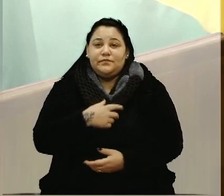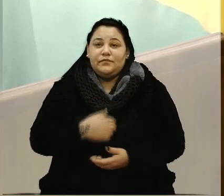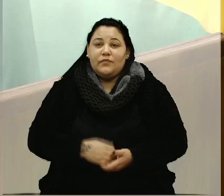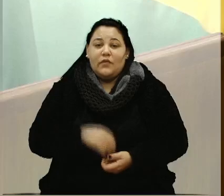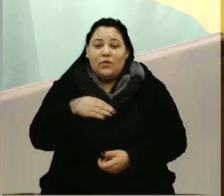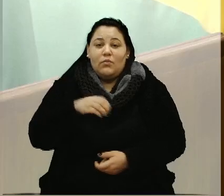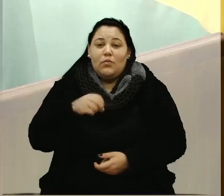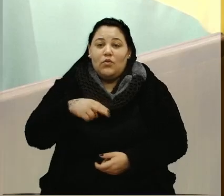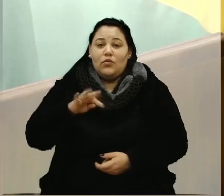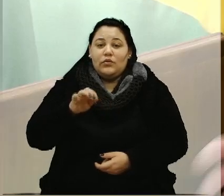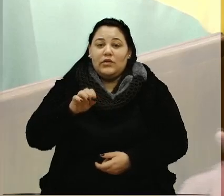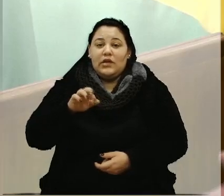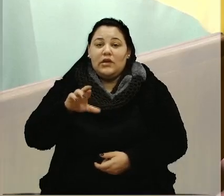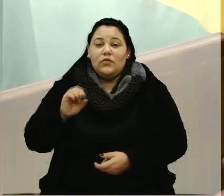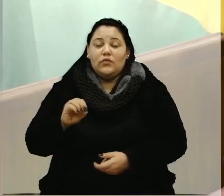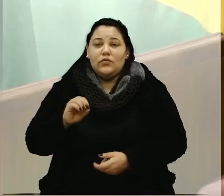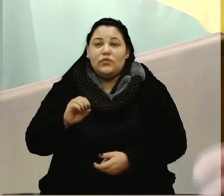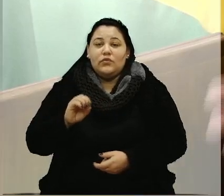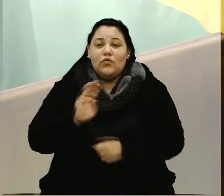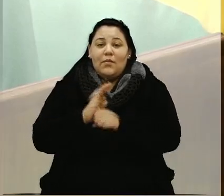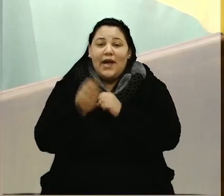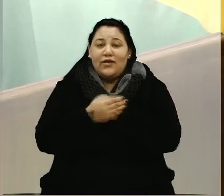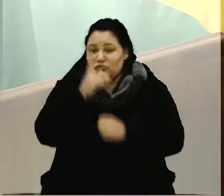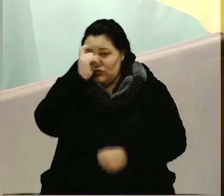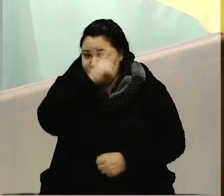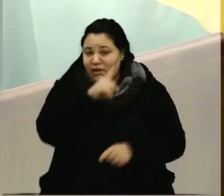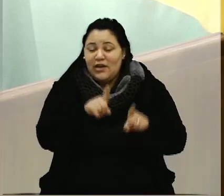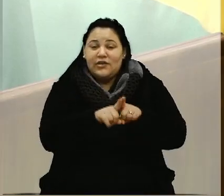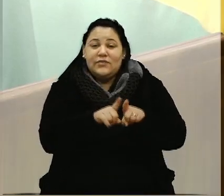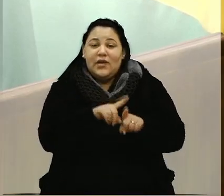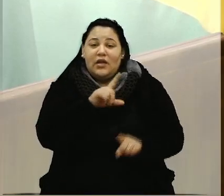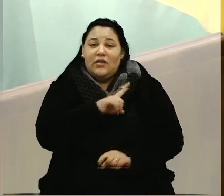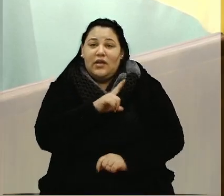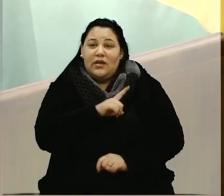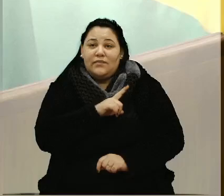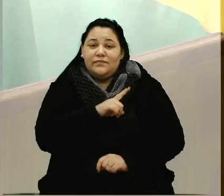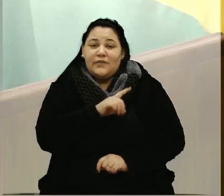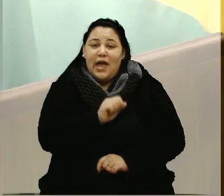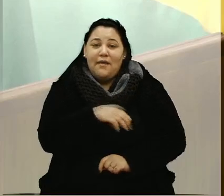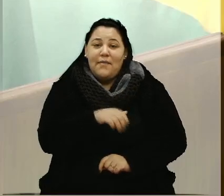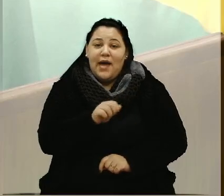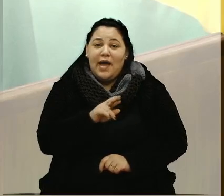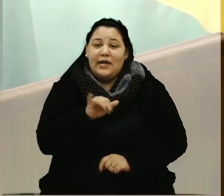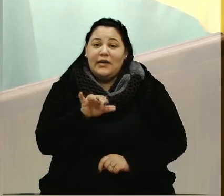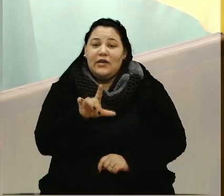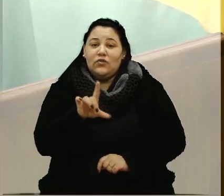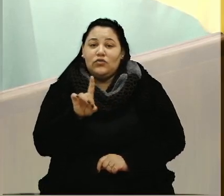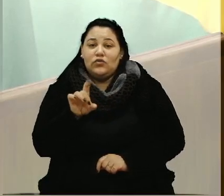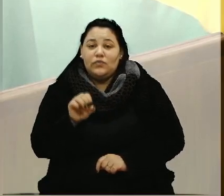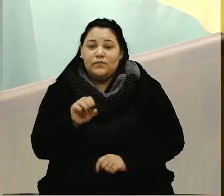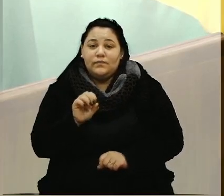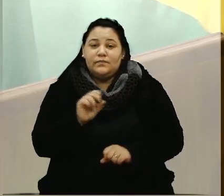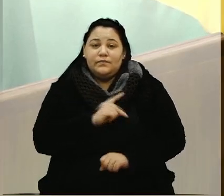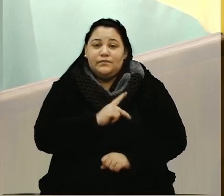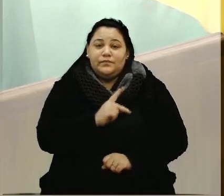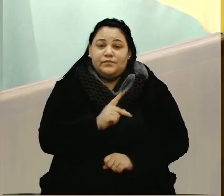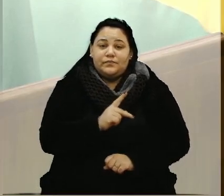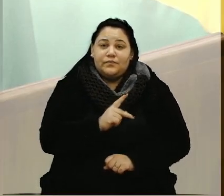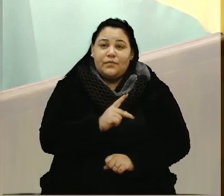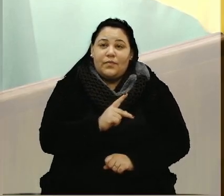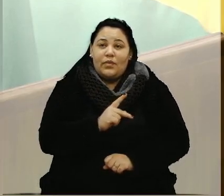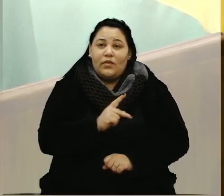pessoal do Monte Carmelo com dificuldades, nós temos o Amarildo, presidente do Centenário 2, com a UBS